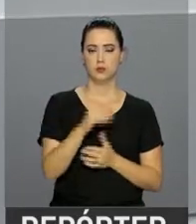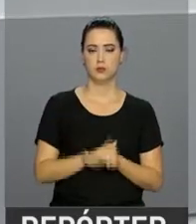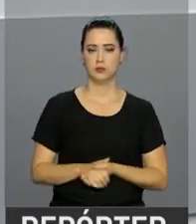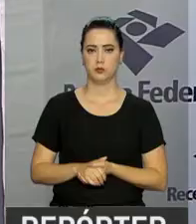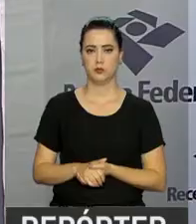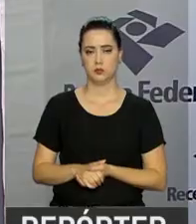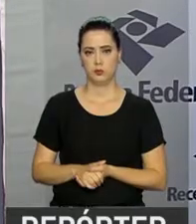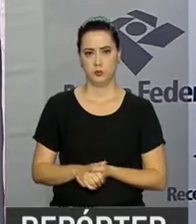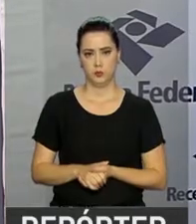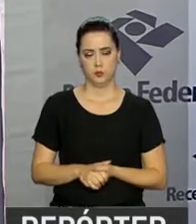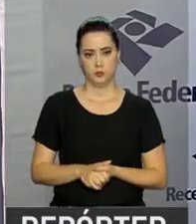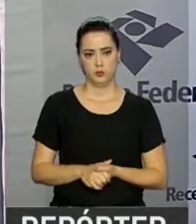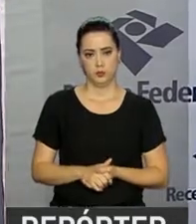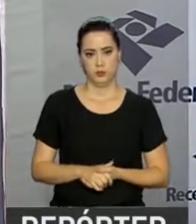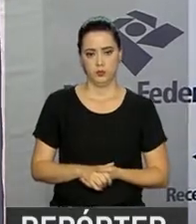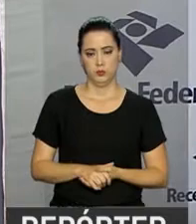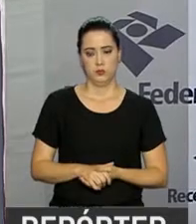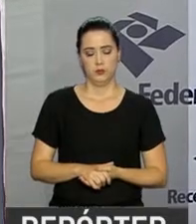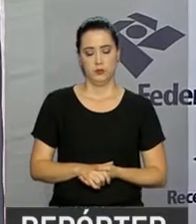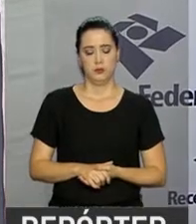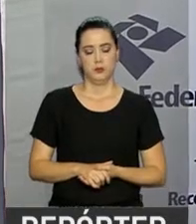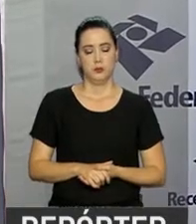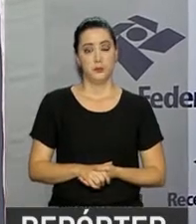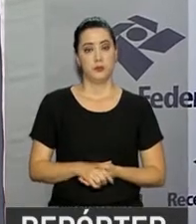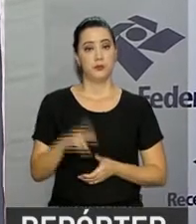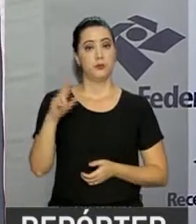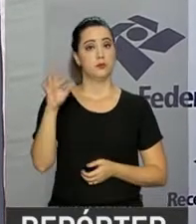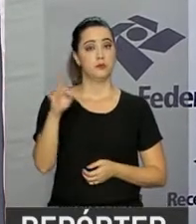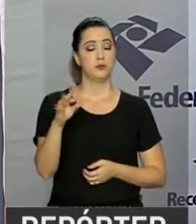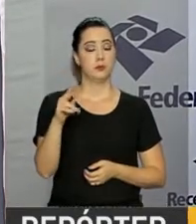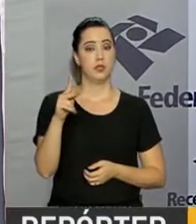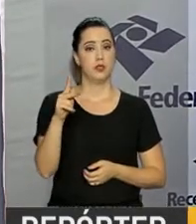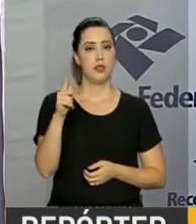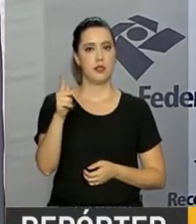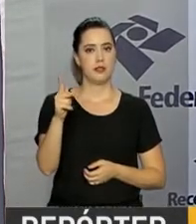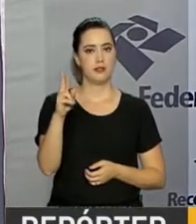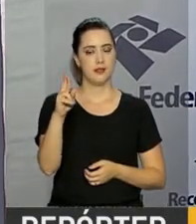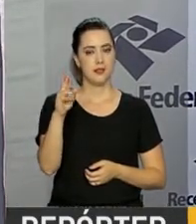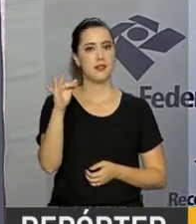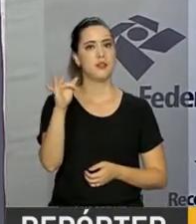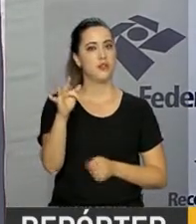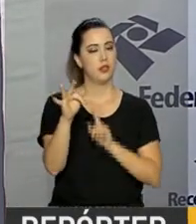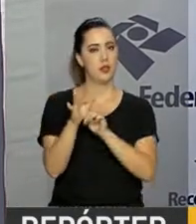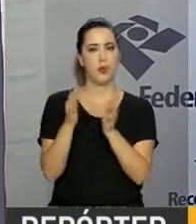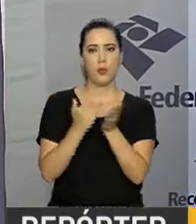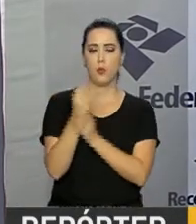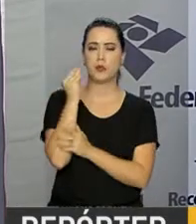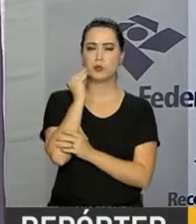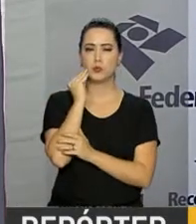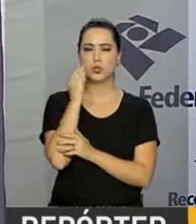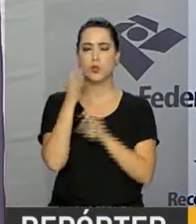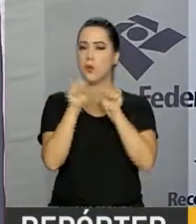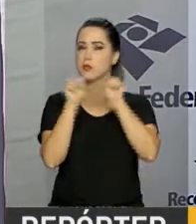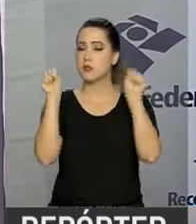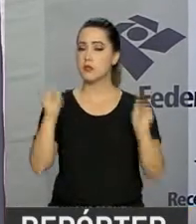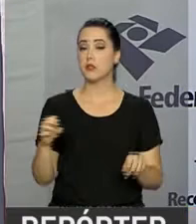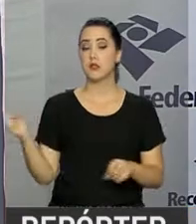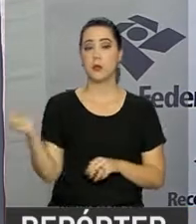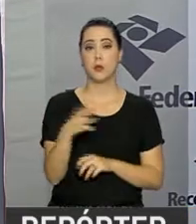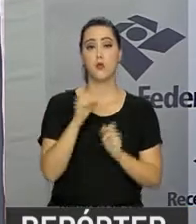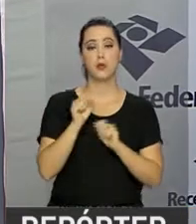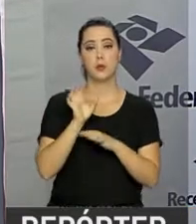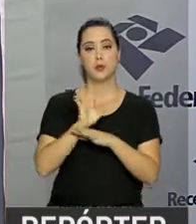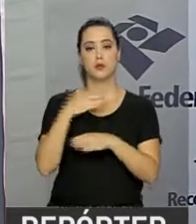neto a receita federal começou a testar o uso de um novo sistema de inteligência artificial que pode